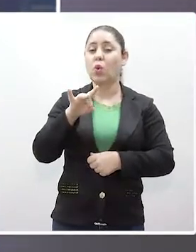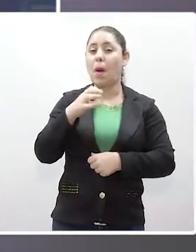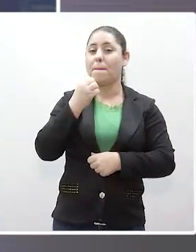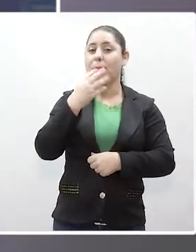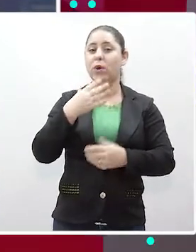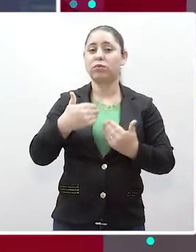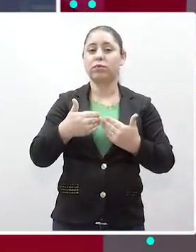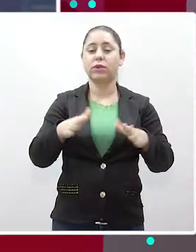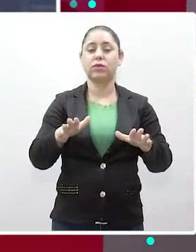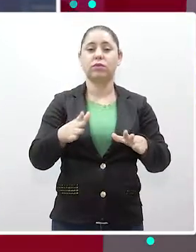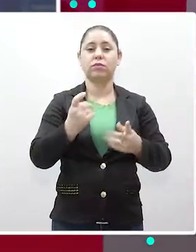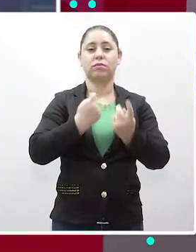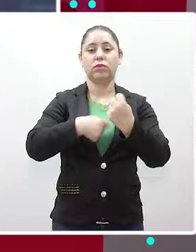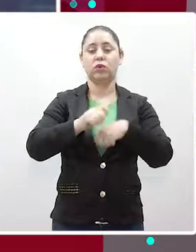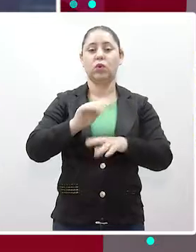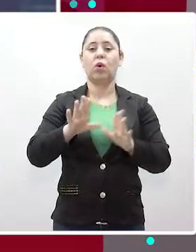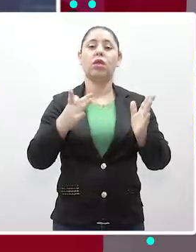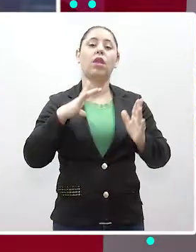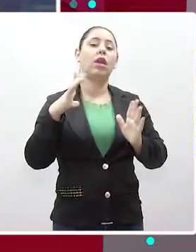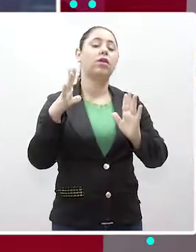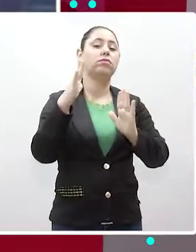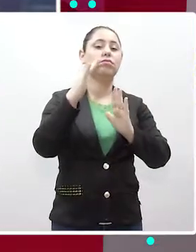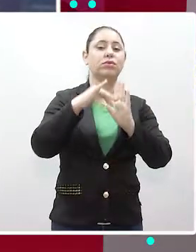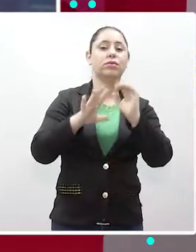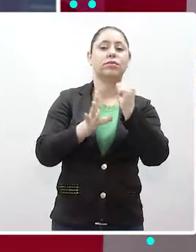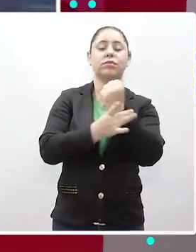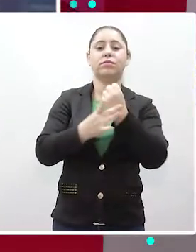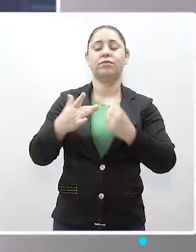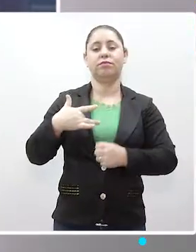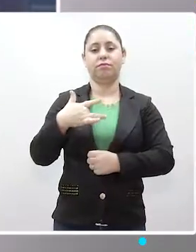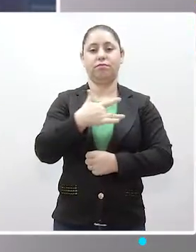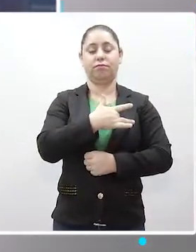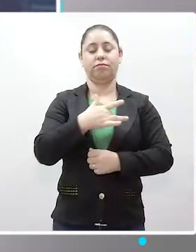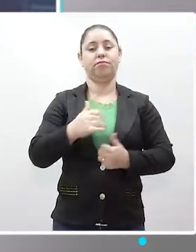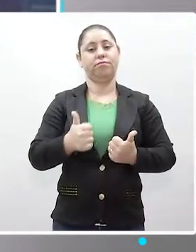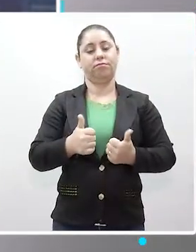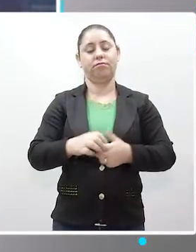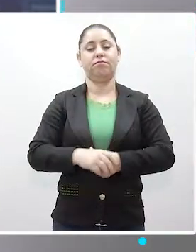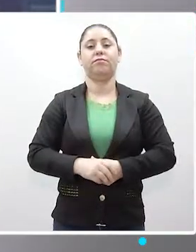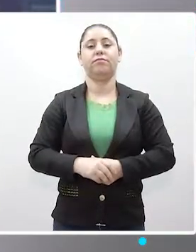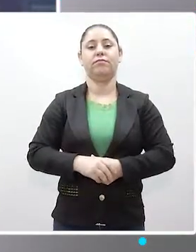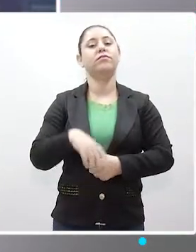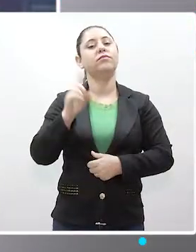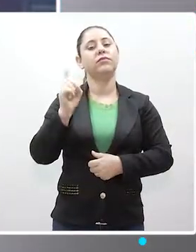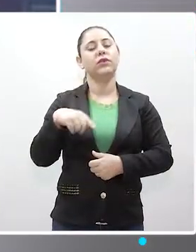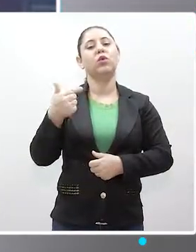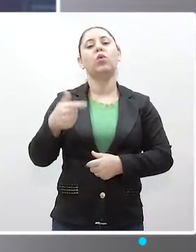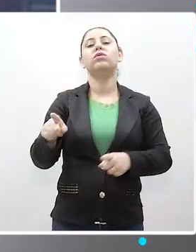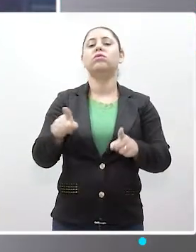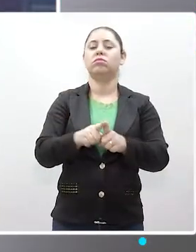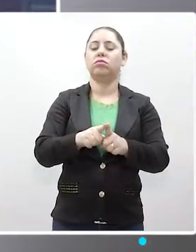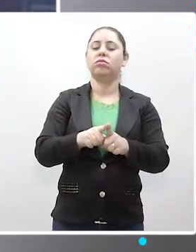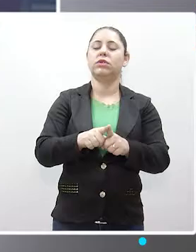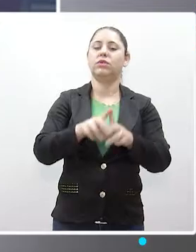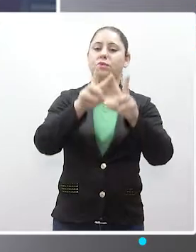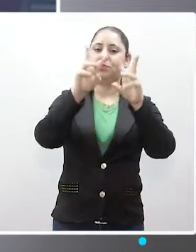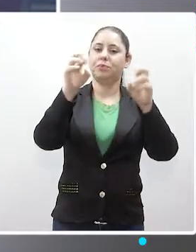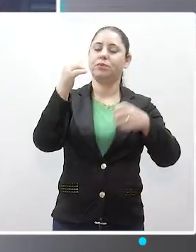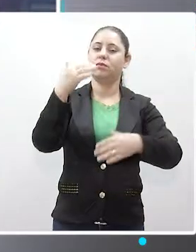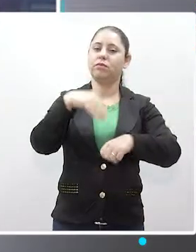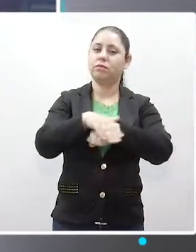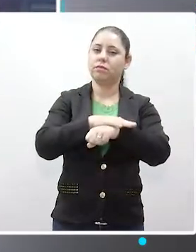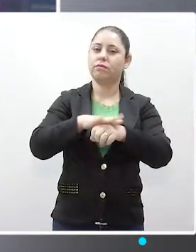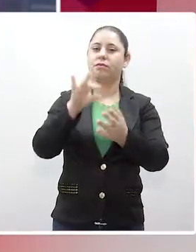quando ela segue a biossegurança. E, de fato, também, isso foi mais uma questão que a gente conversou aqui, e isso, de